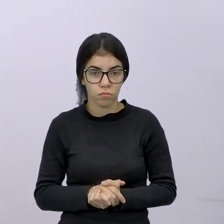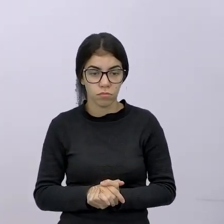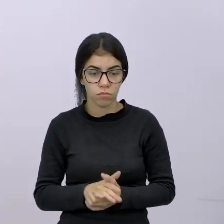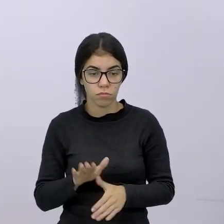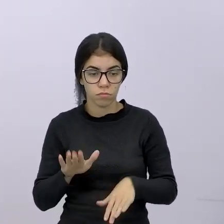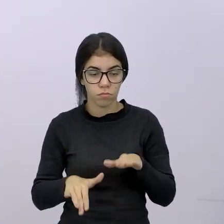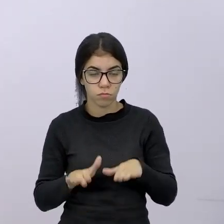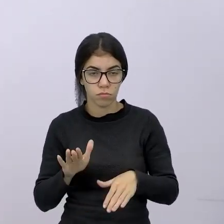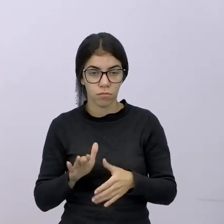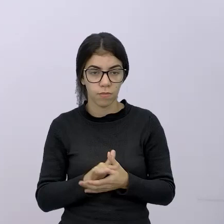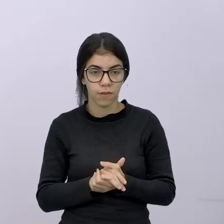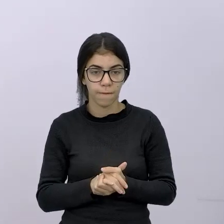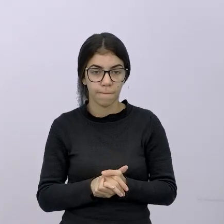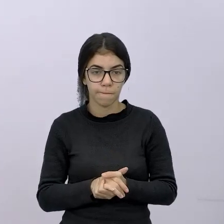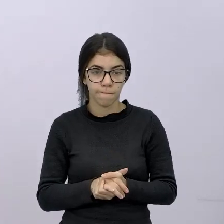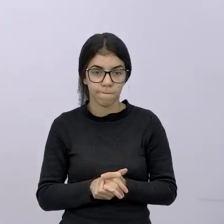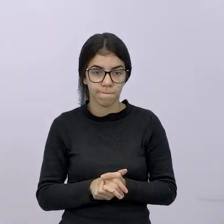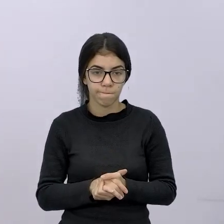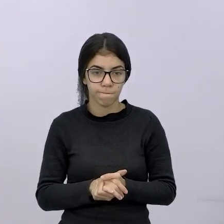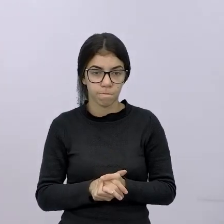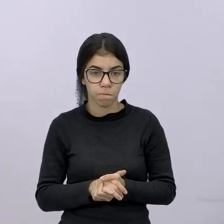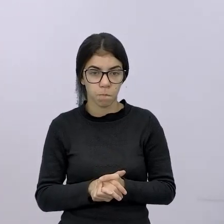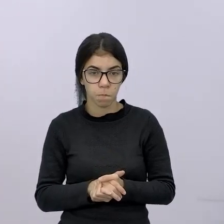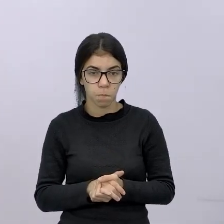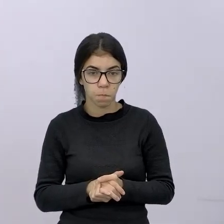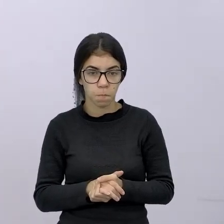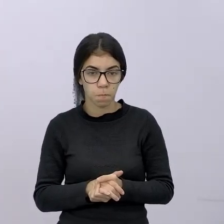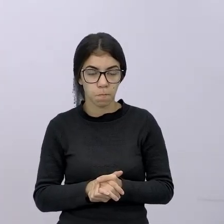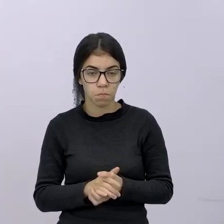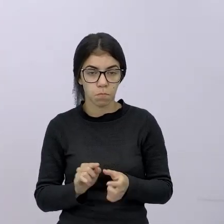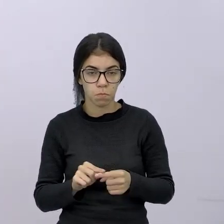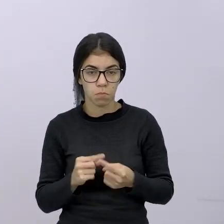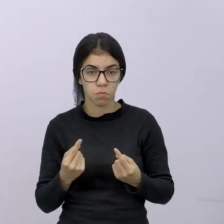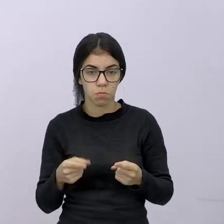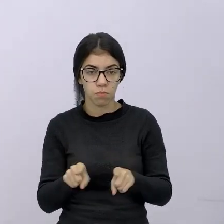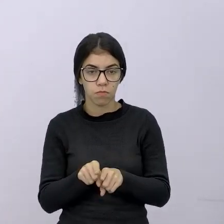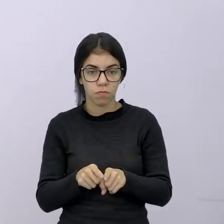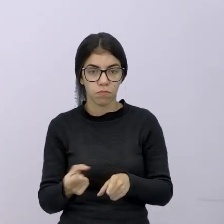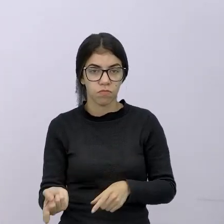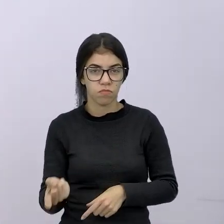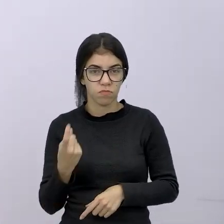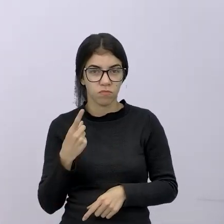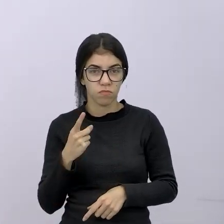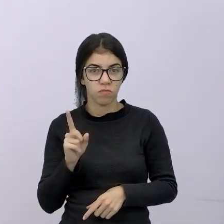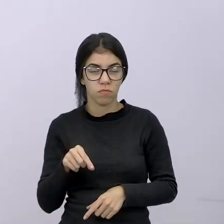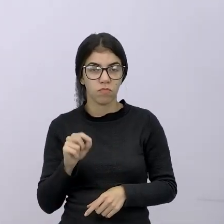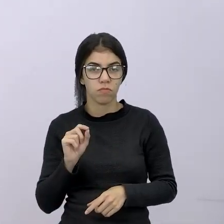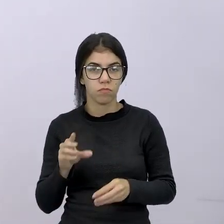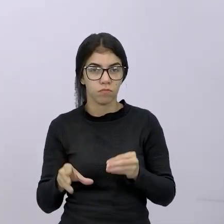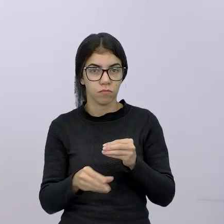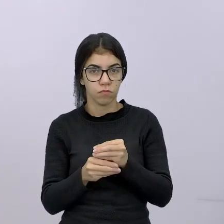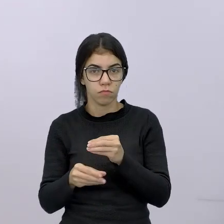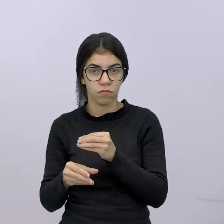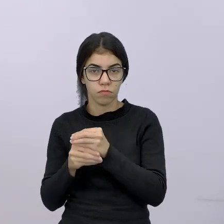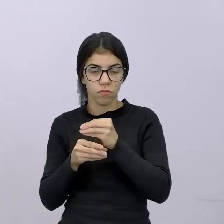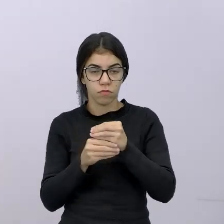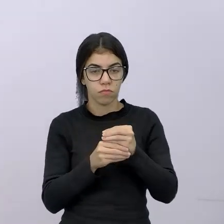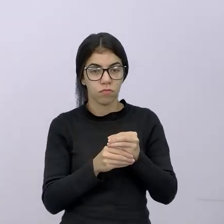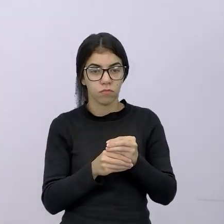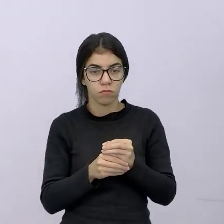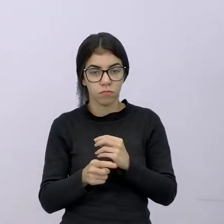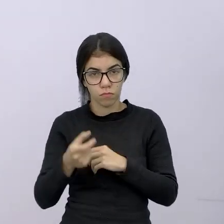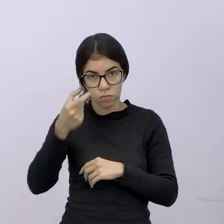familiar e tem outras coisas também, mas é essa estranheza que vai compondo a